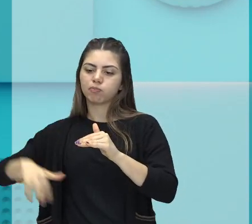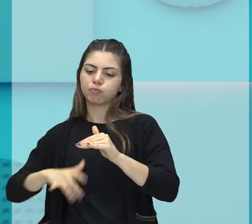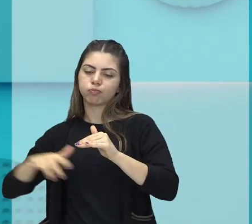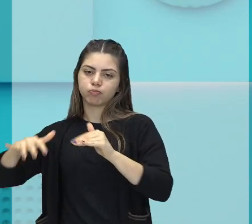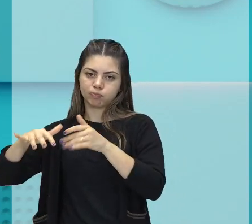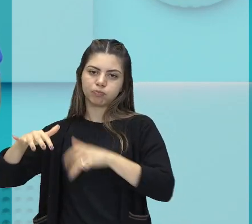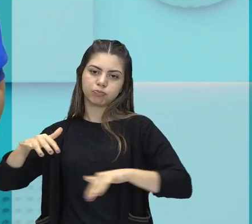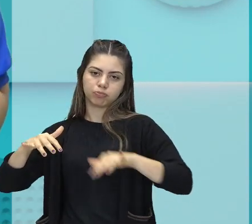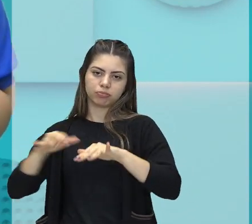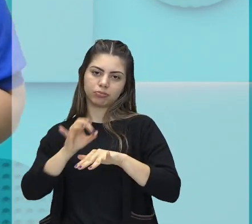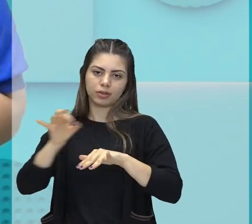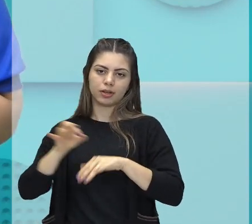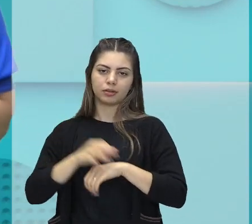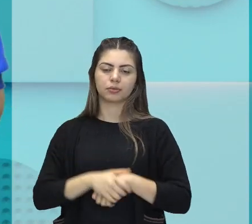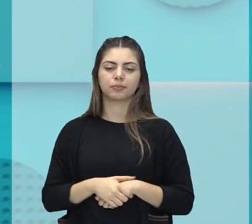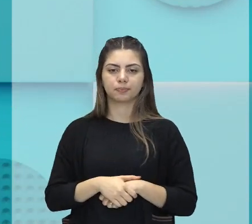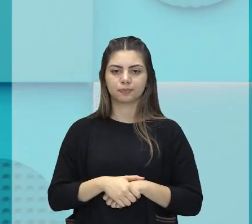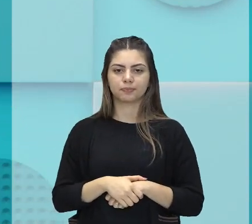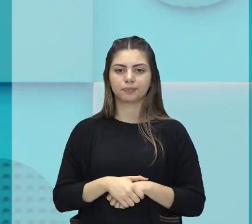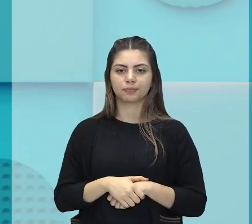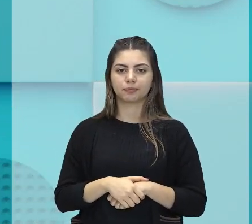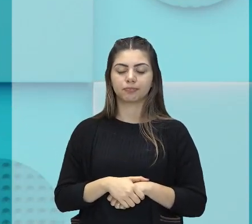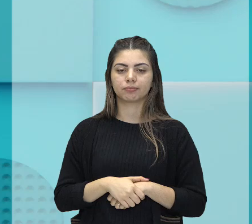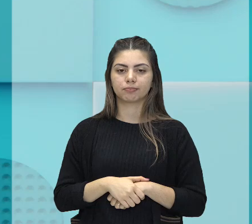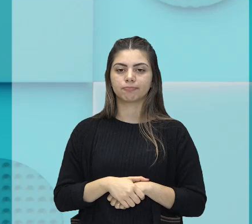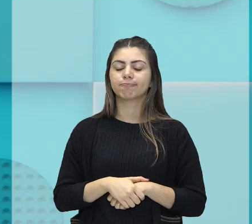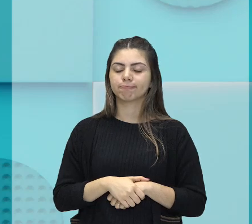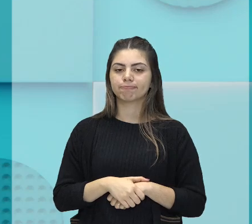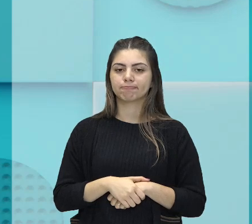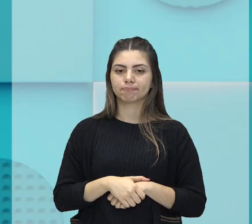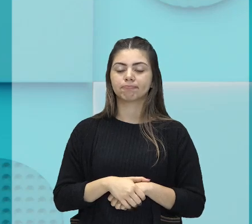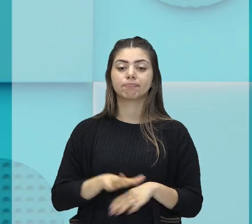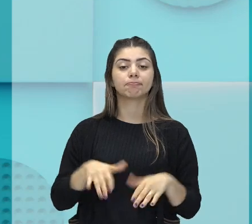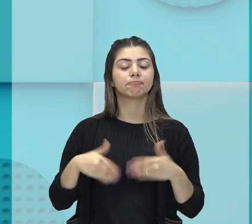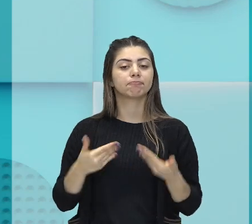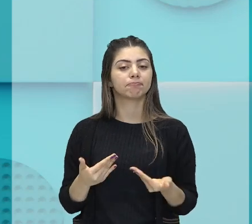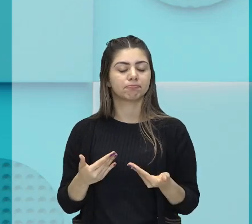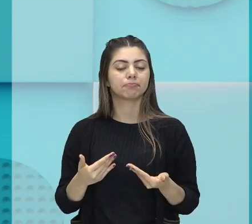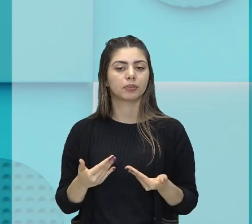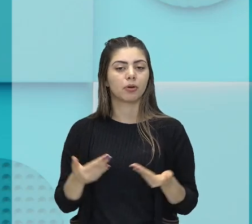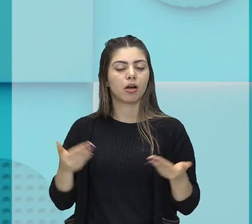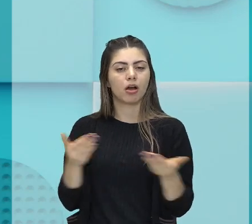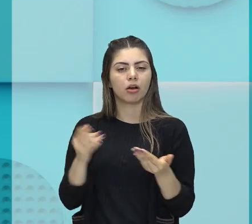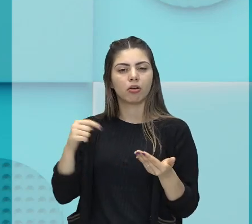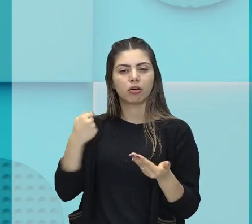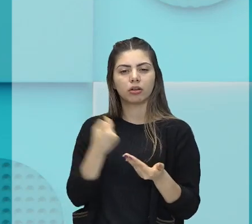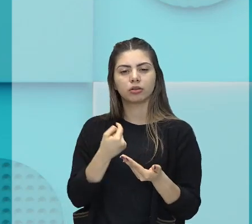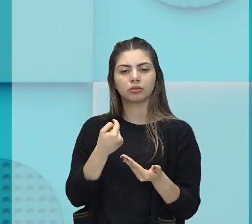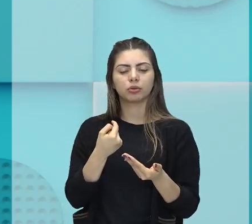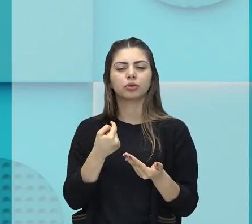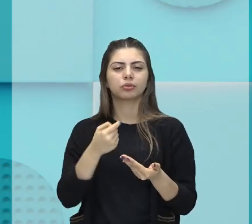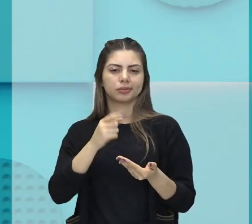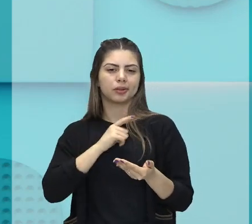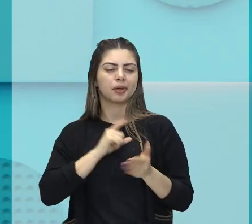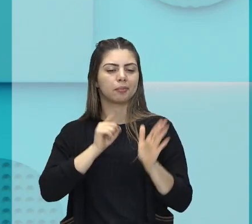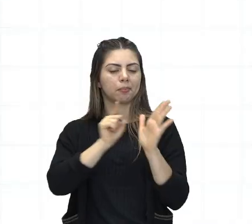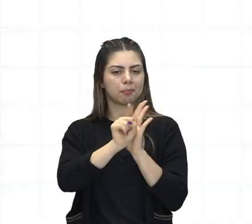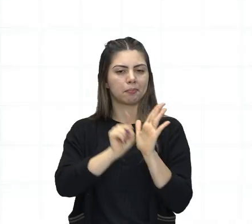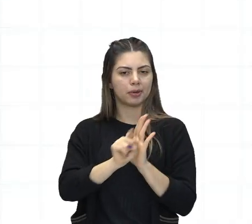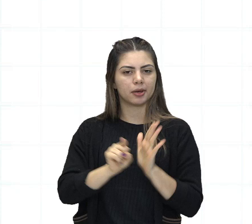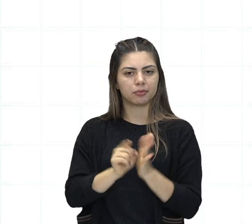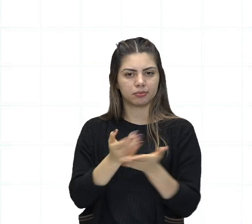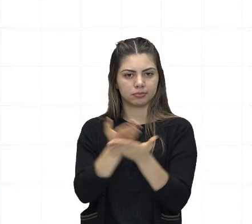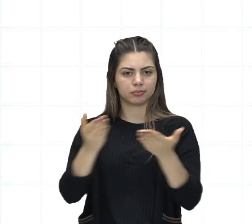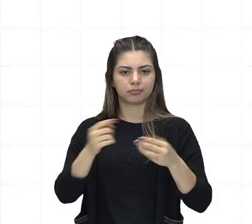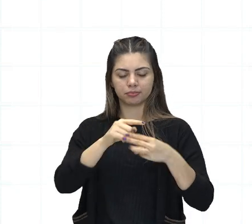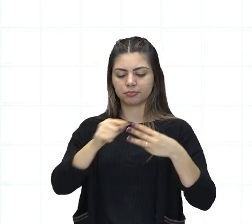Acre e Purus, certinho? Com isso, turma, nós vamos fazer alguns questionamentos a